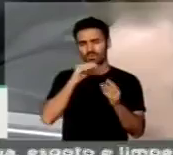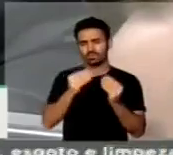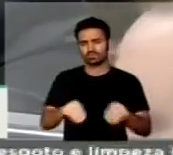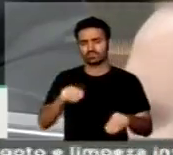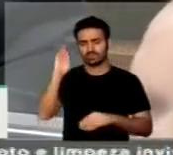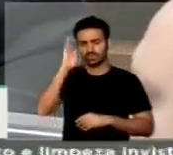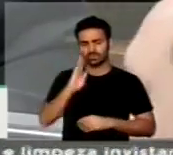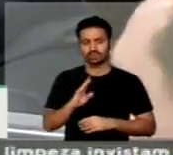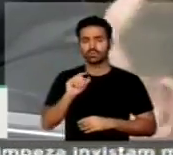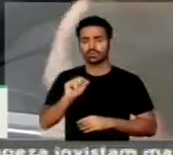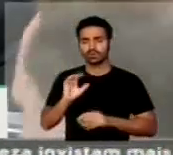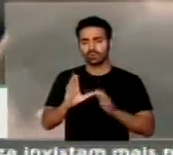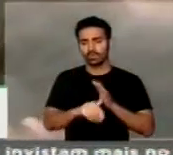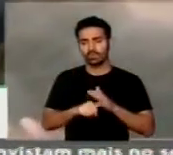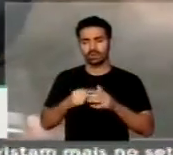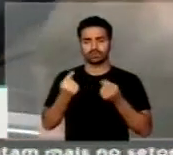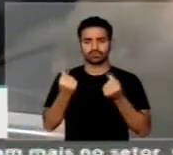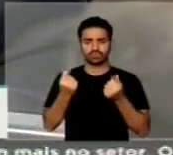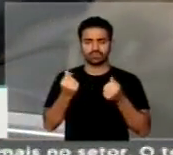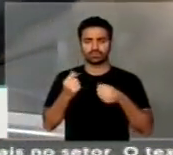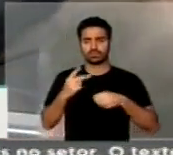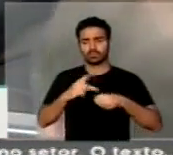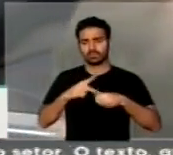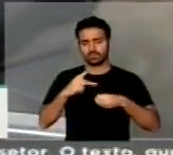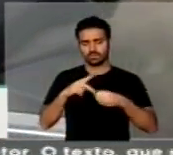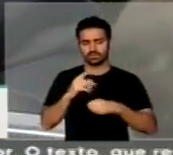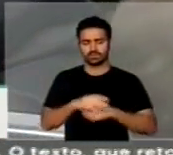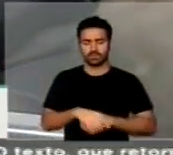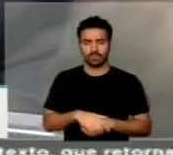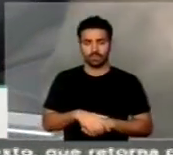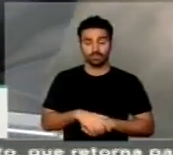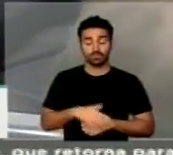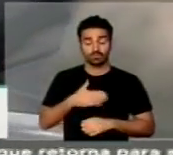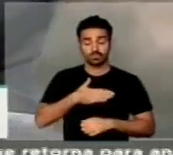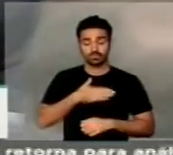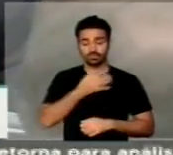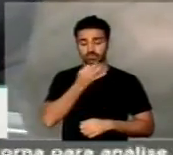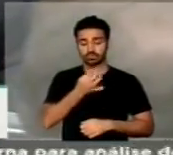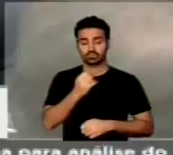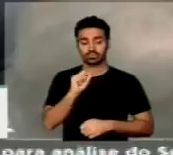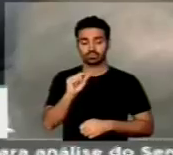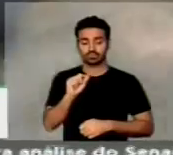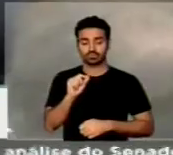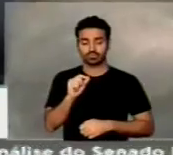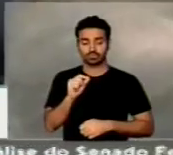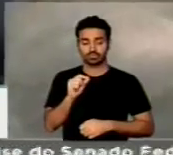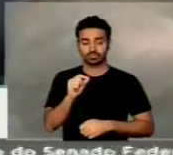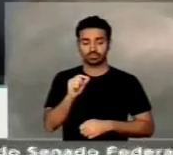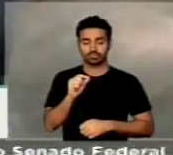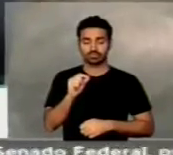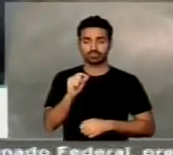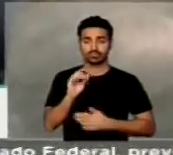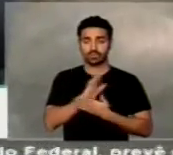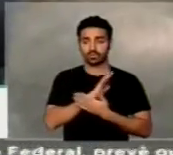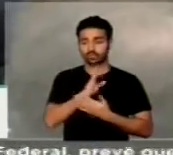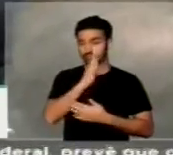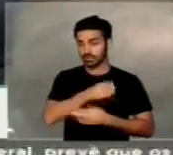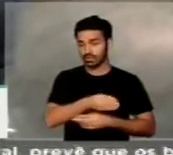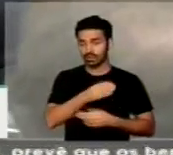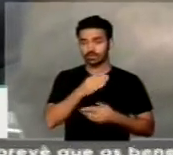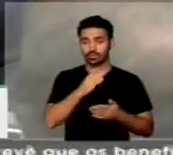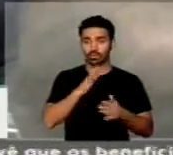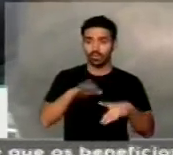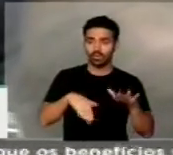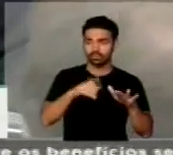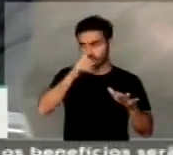que foi o Petrolão. Em aspectos, na minha avaliação, alguns diretos, outros